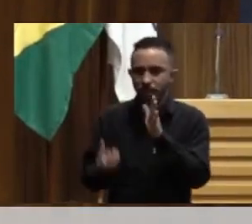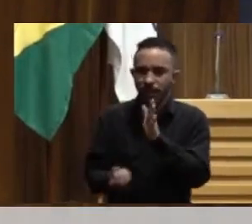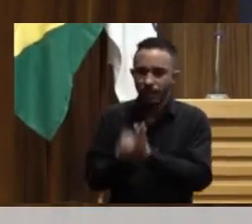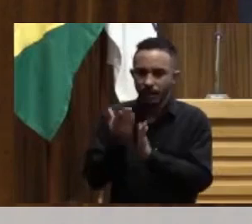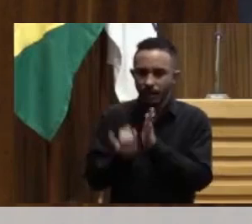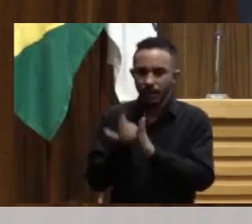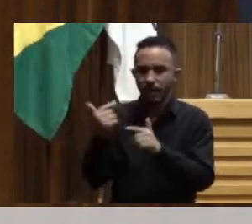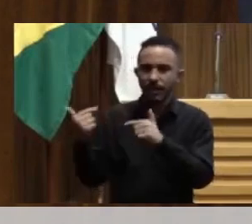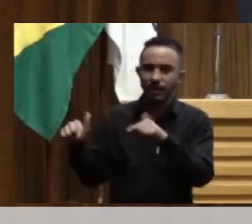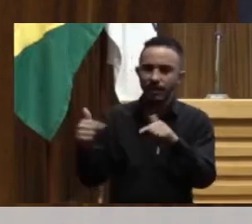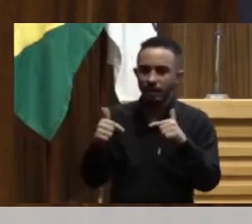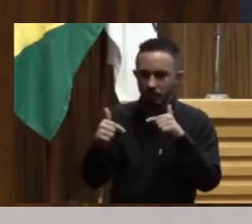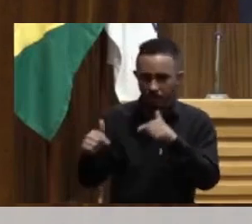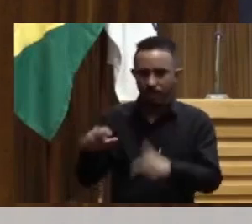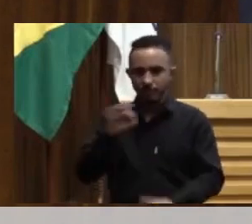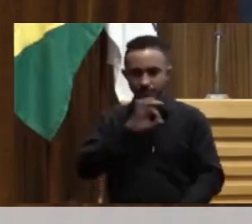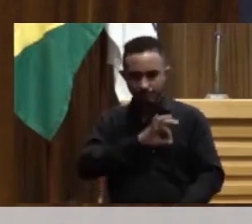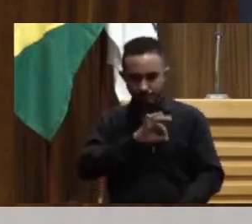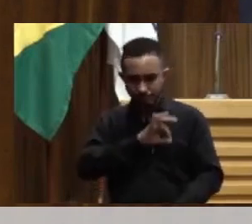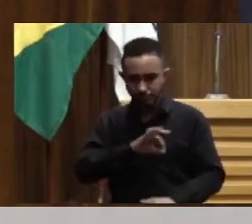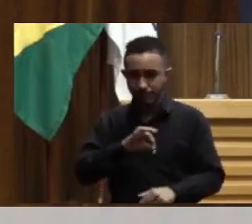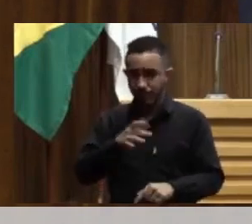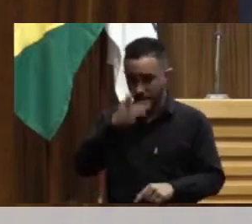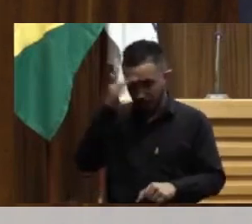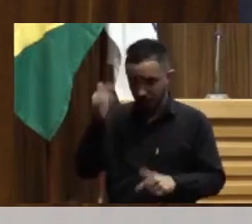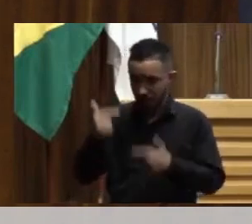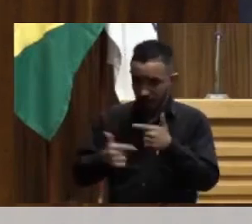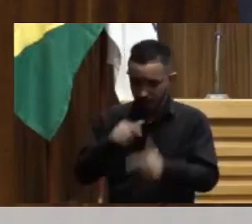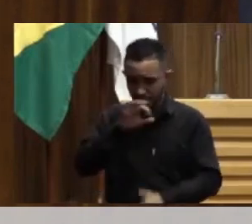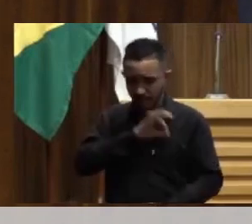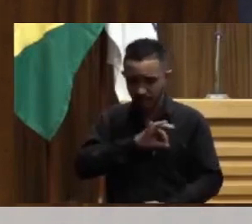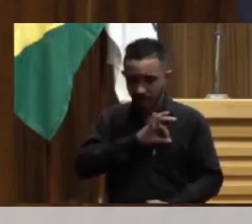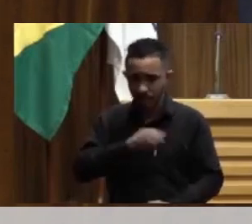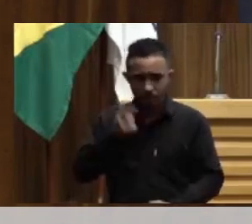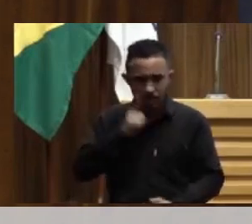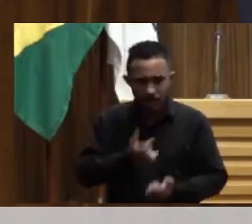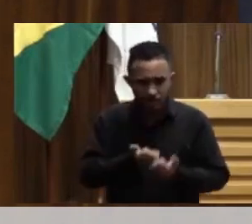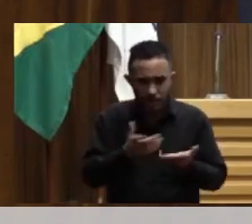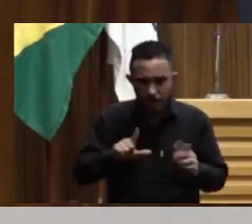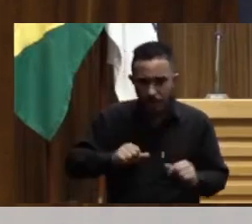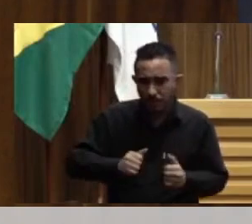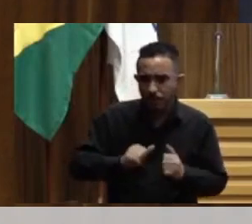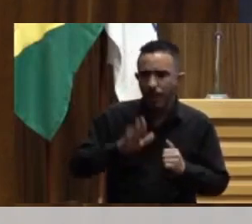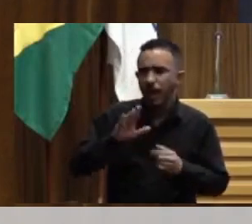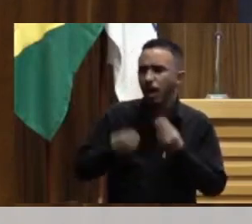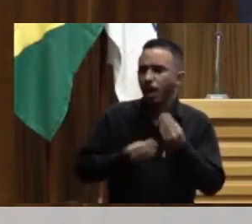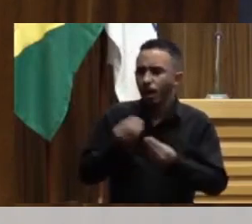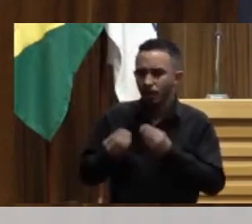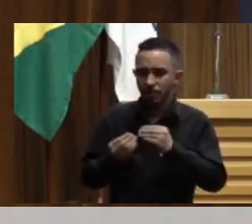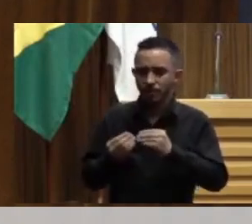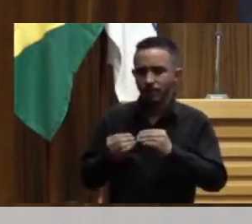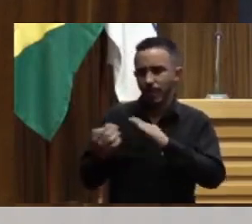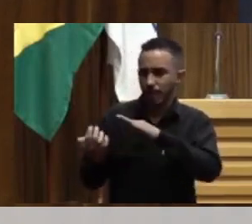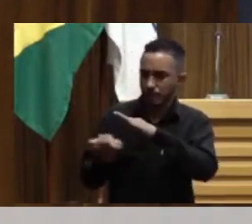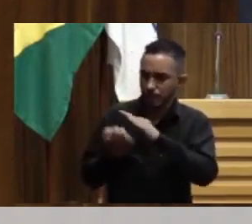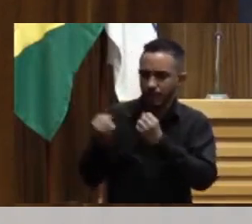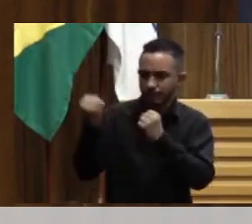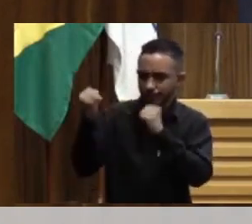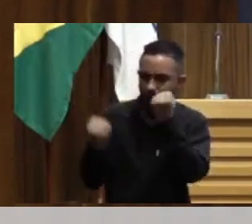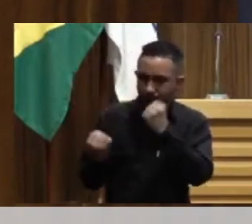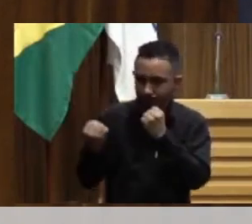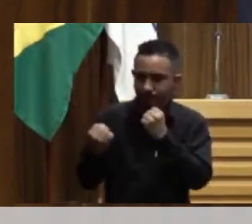renda. Quem mais melhora a renda é a indústria. Indústria e construção